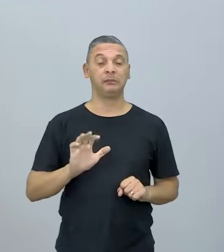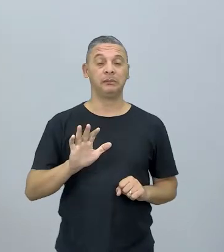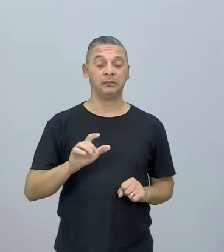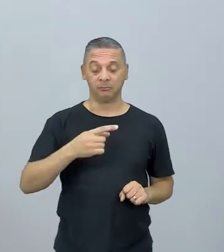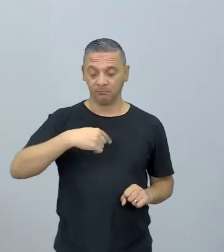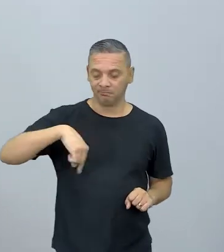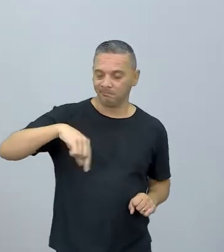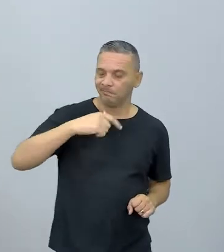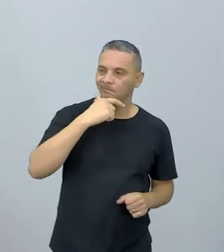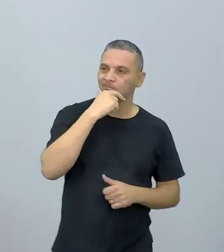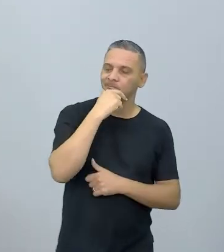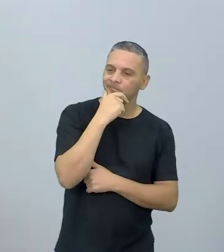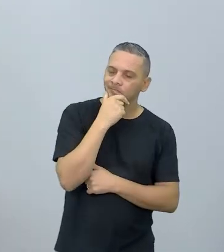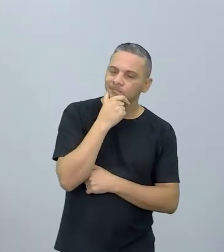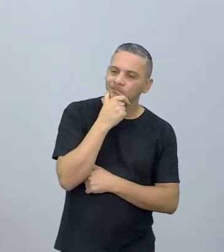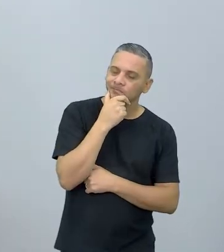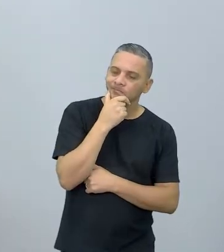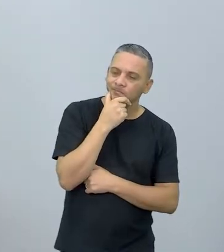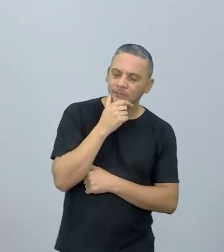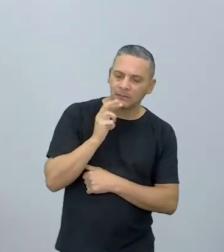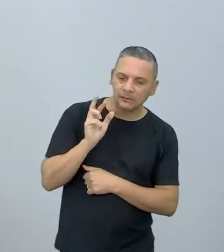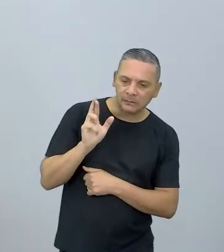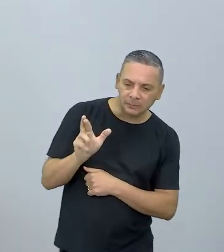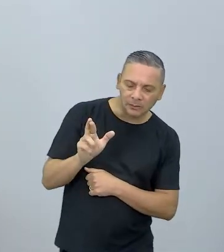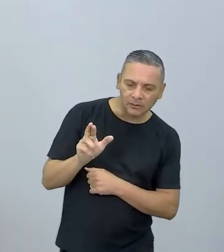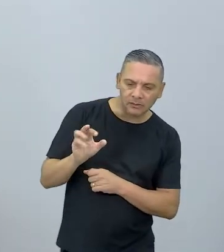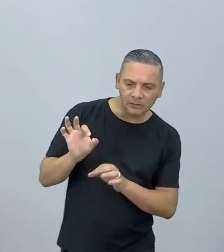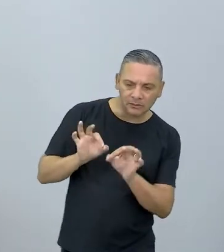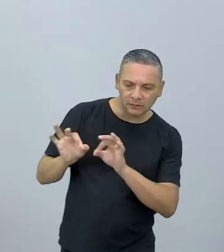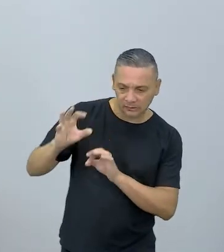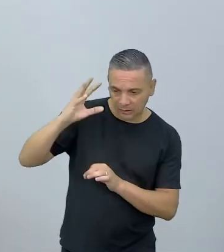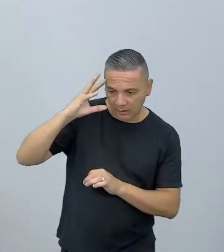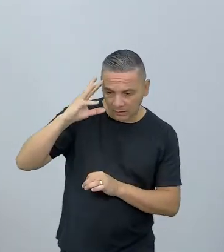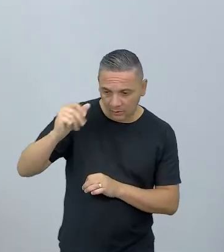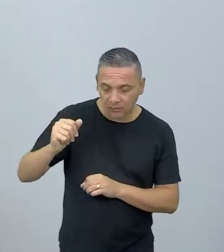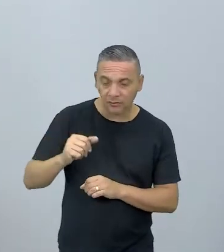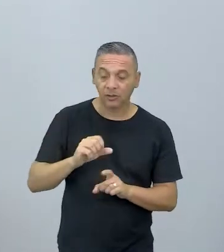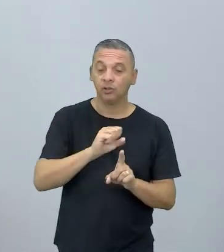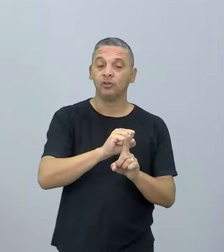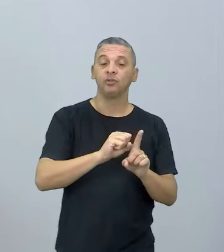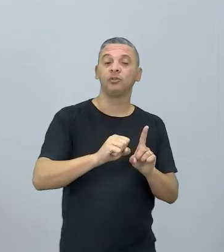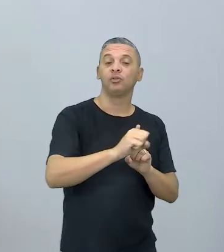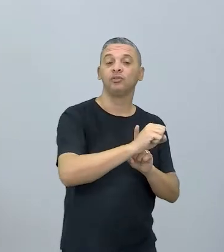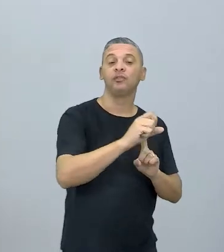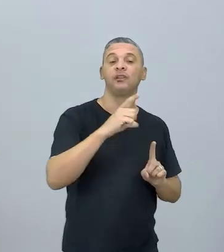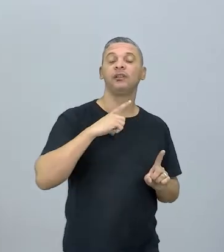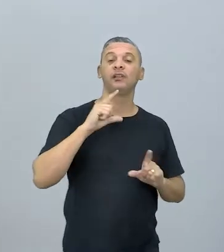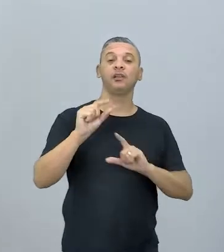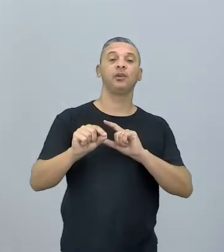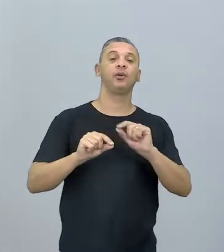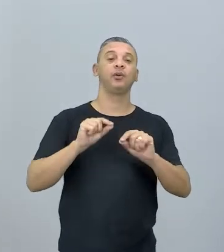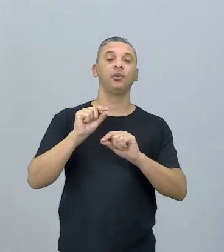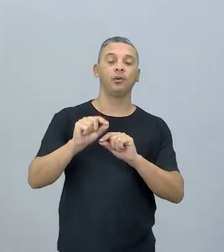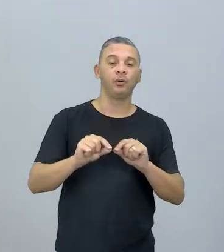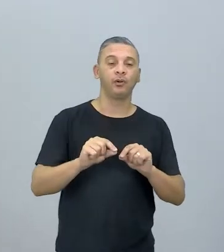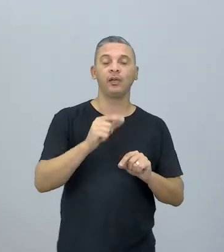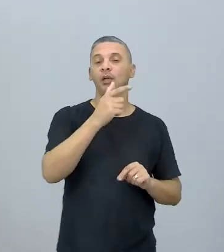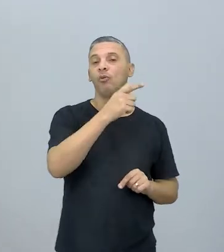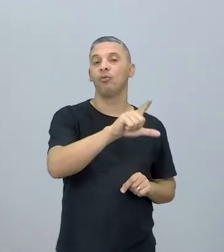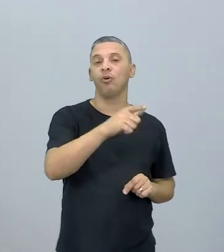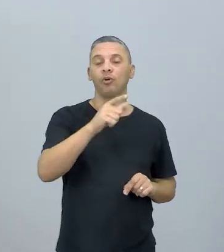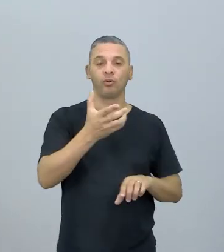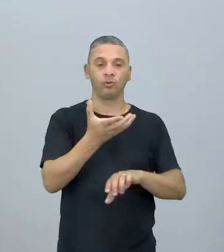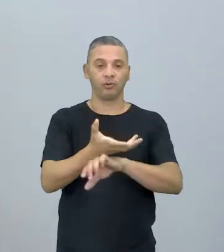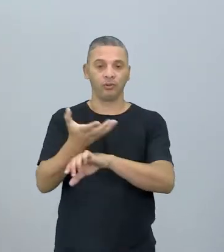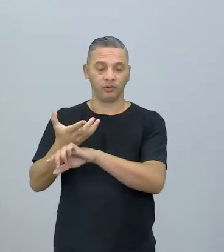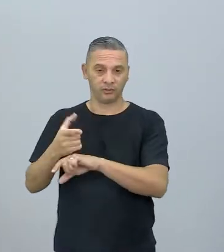um problema e para a gente tentar responder esse problema, na sociologia nós temos o que também, como em outras disciplinas